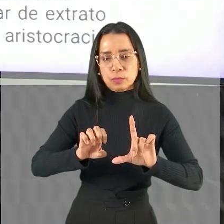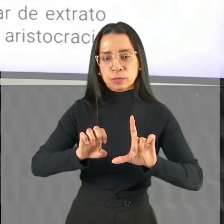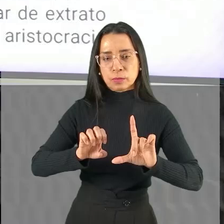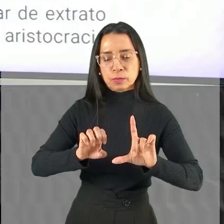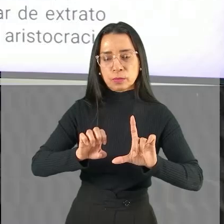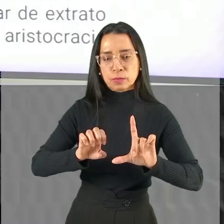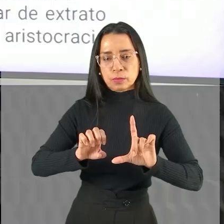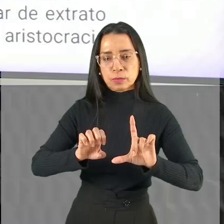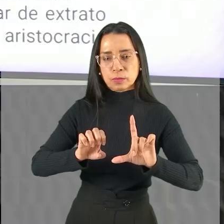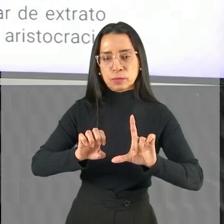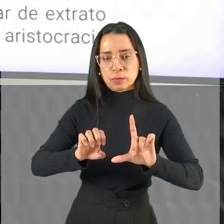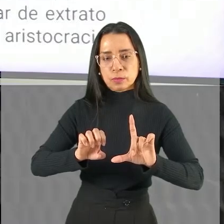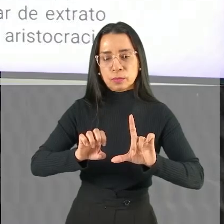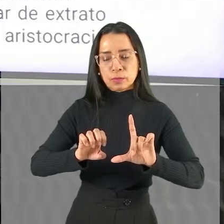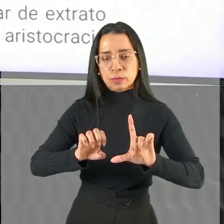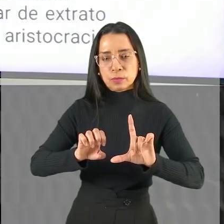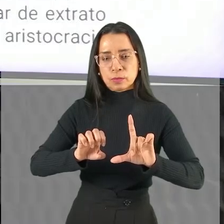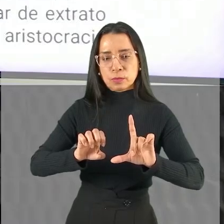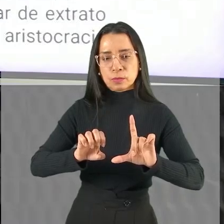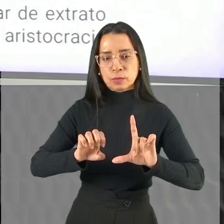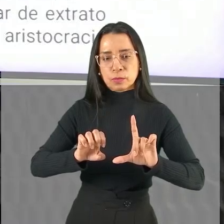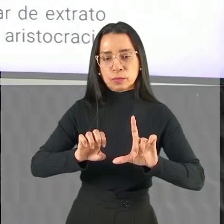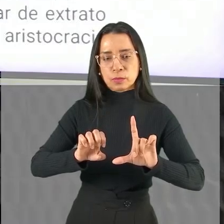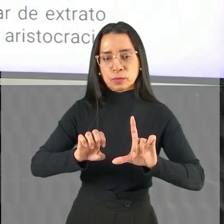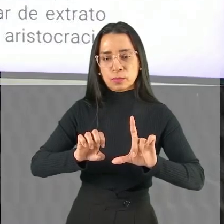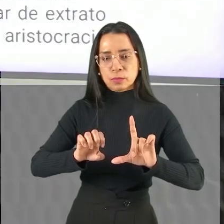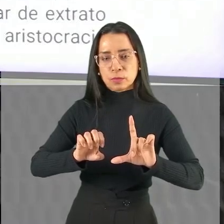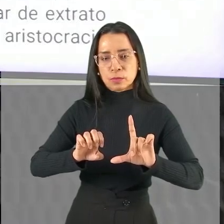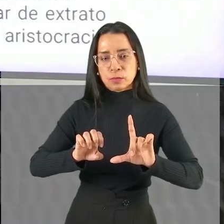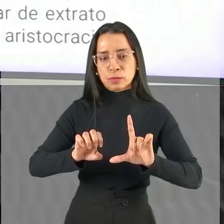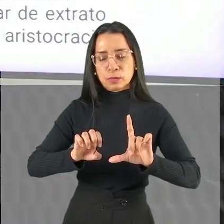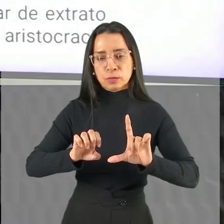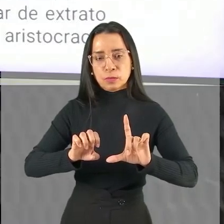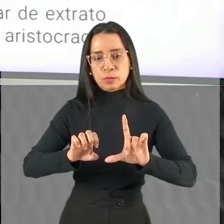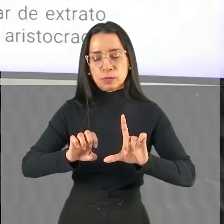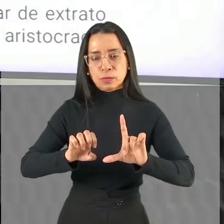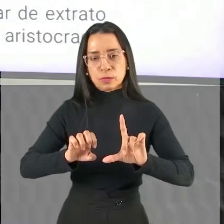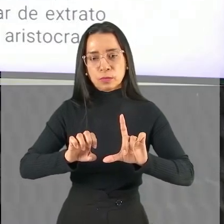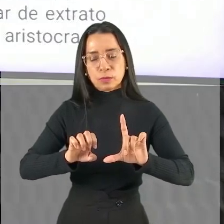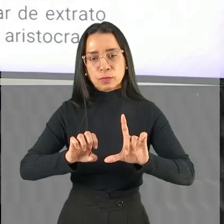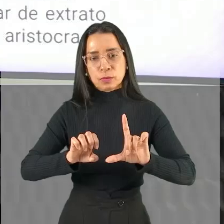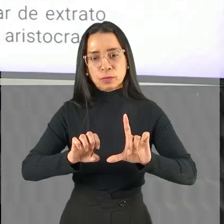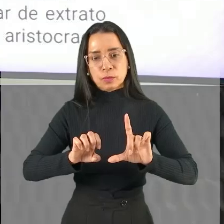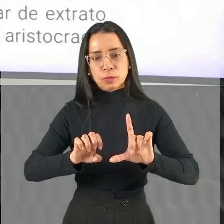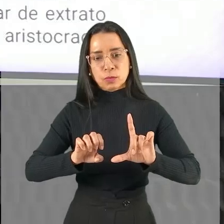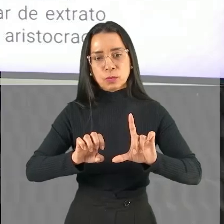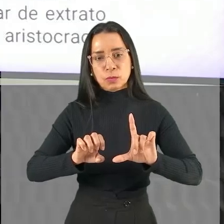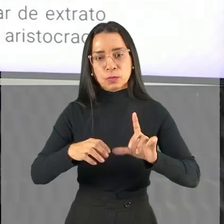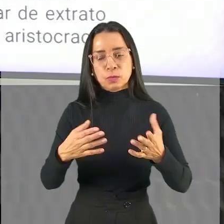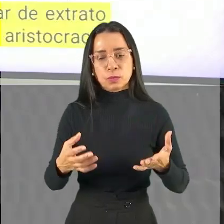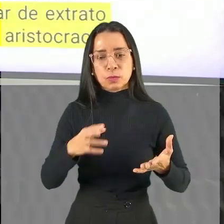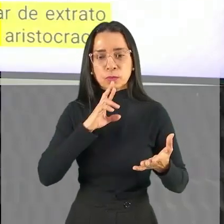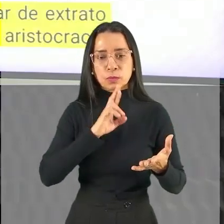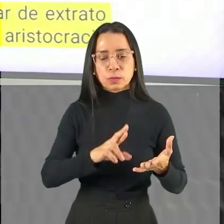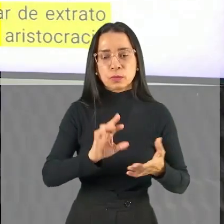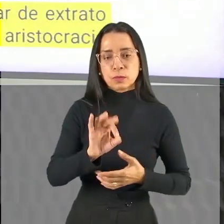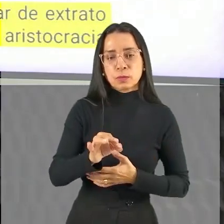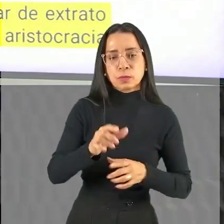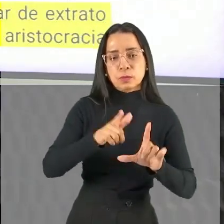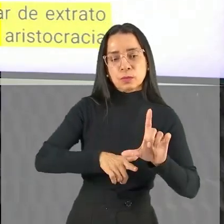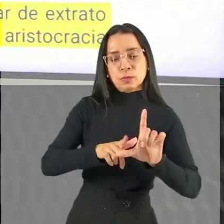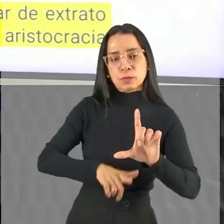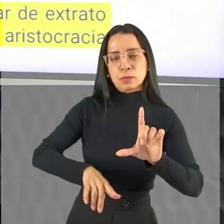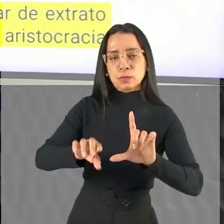e a letra E, a possibilidade de se mudar de extrato social e a existência de uma aristocracia hereditária. Gente, a resposta certa aqui é a